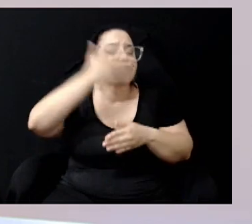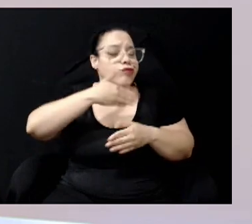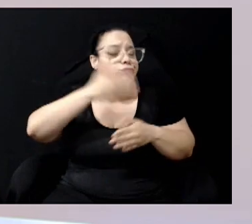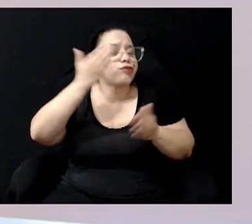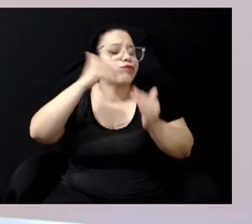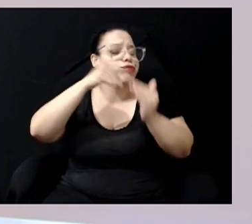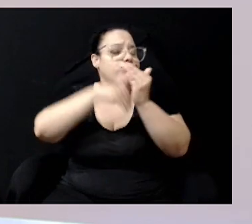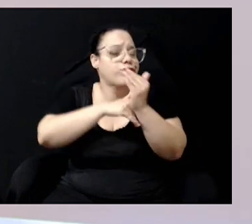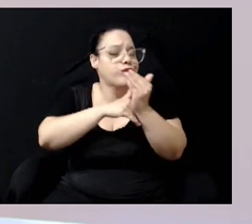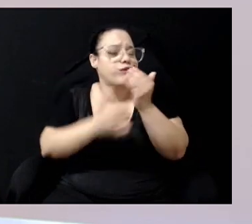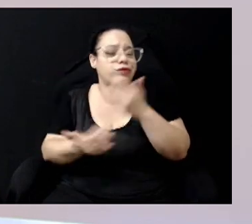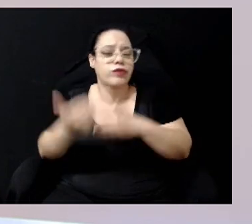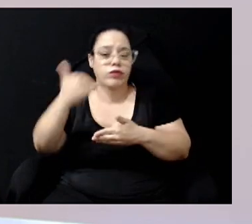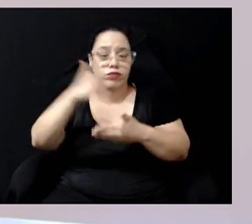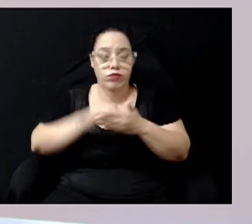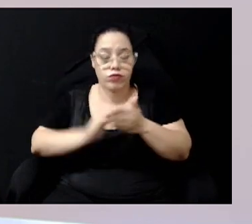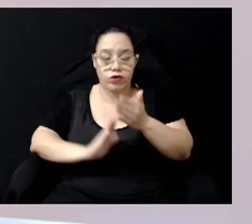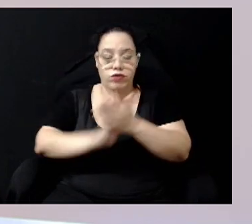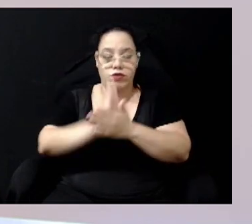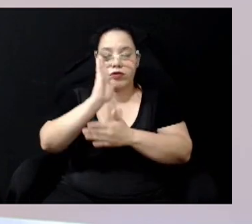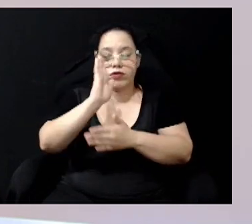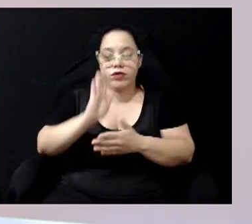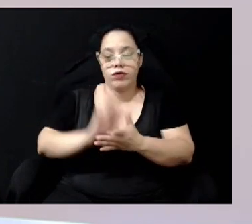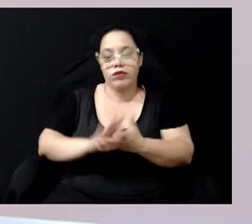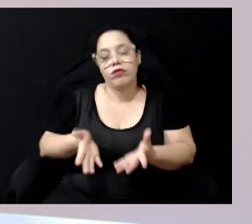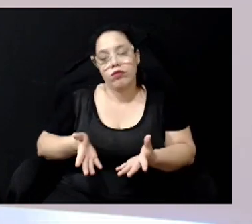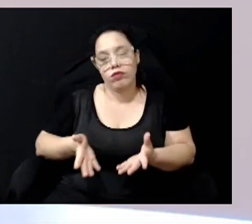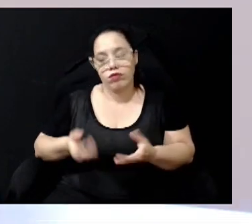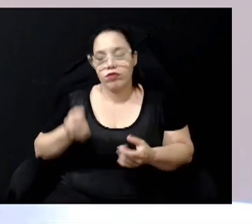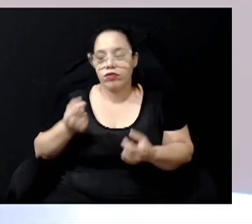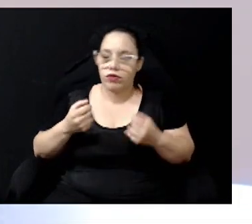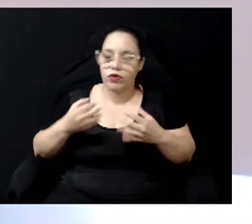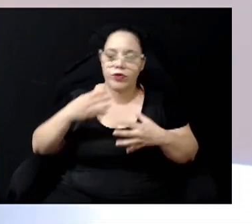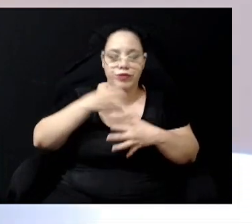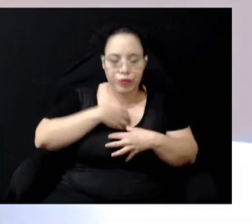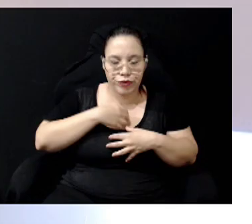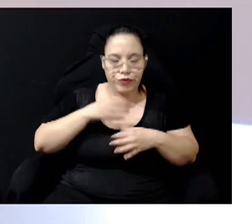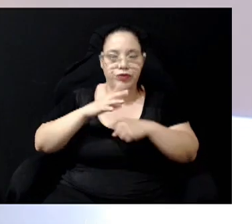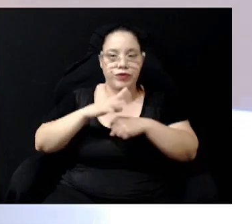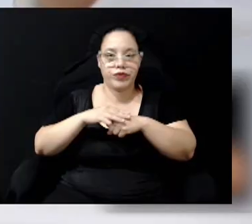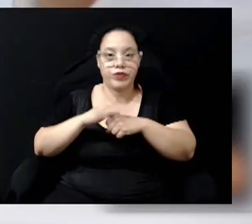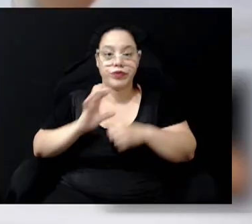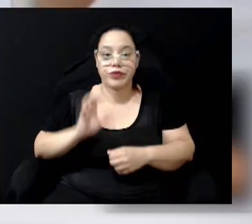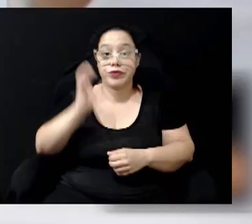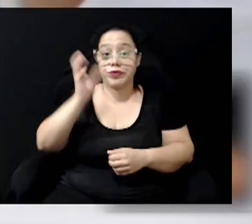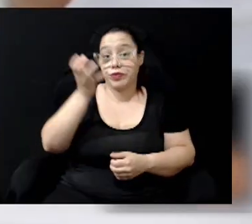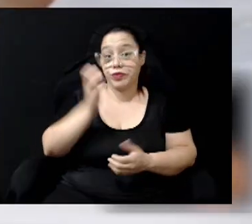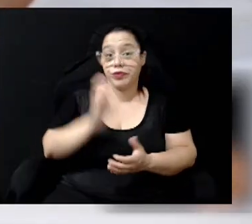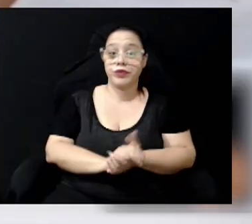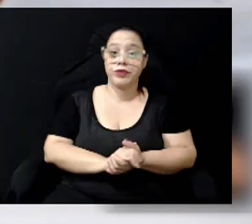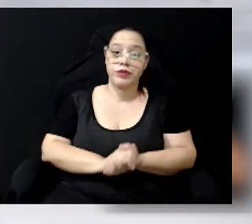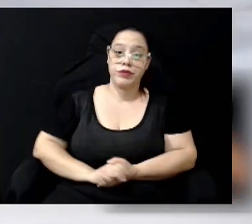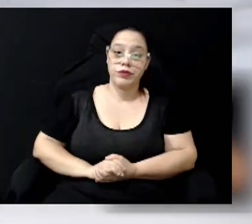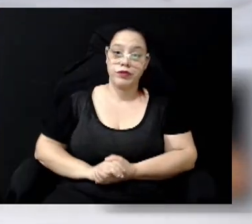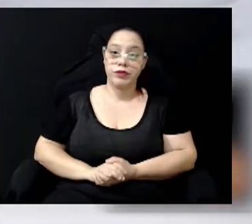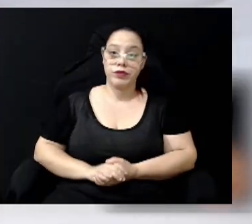trazendo à tona a situação, o sintoma ou a doença que está acontecendo. E por que na